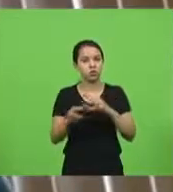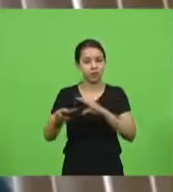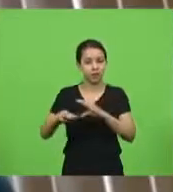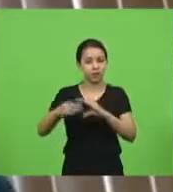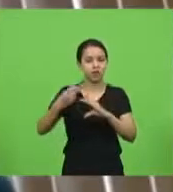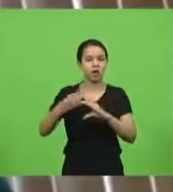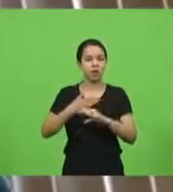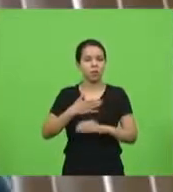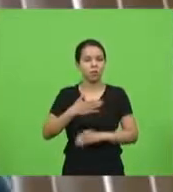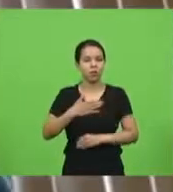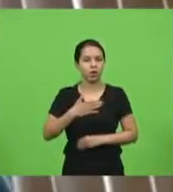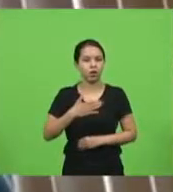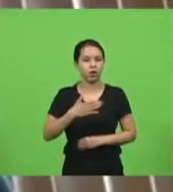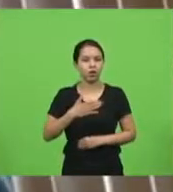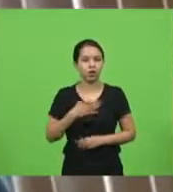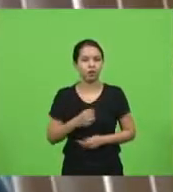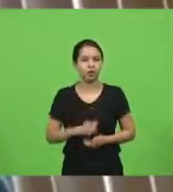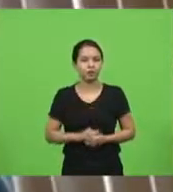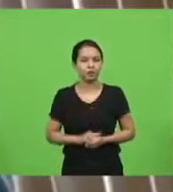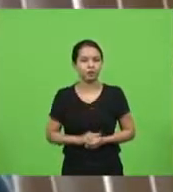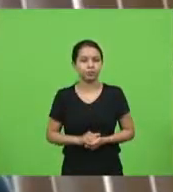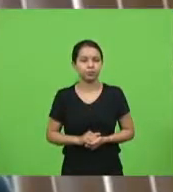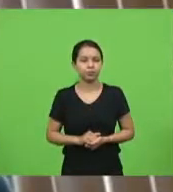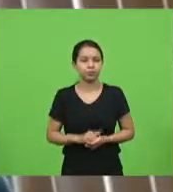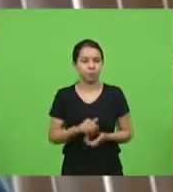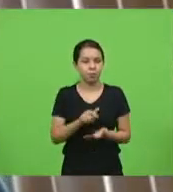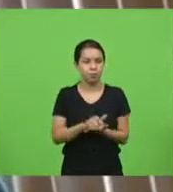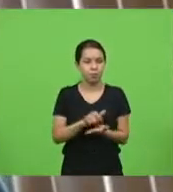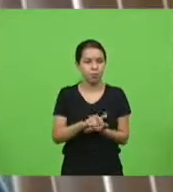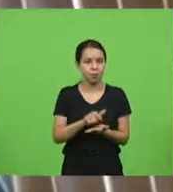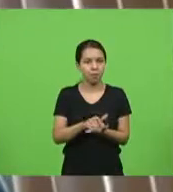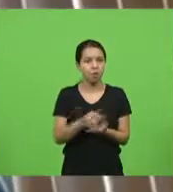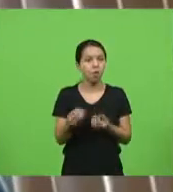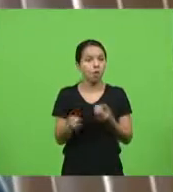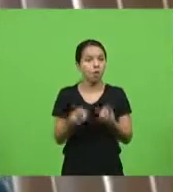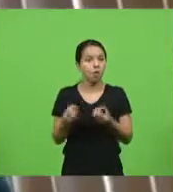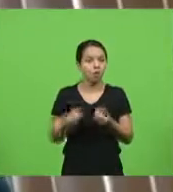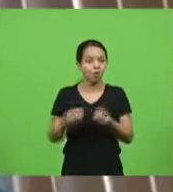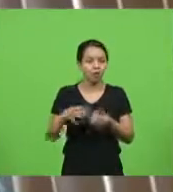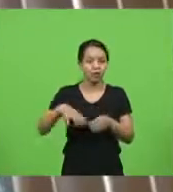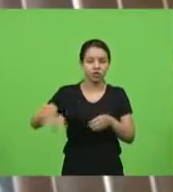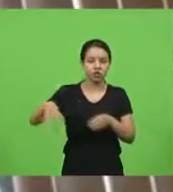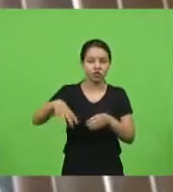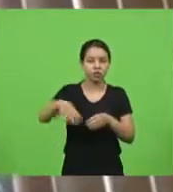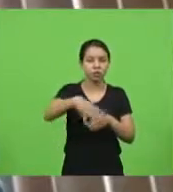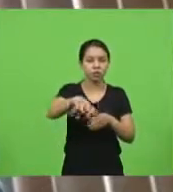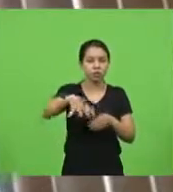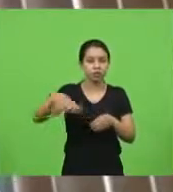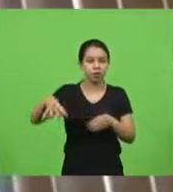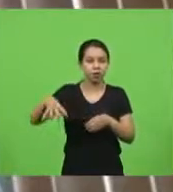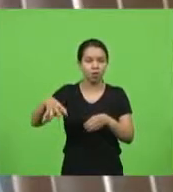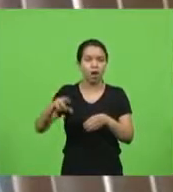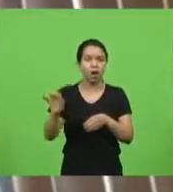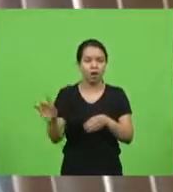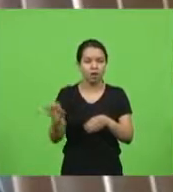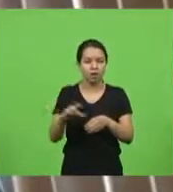me encaminharam uma distribuição desses 500 policiais por região policial